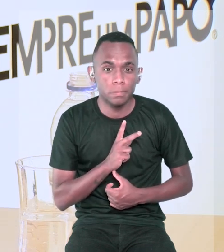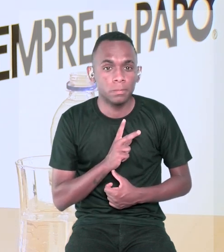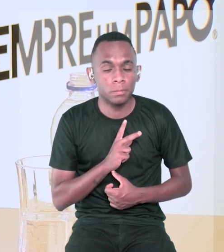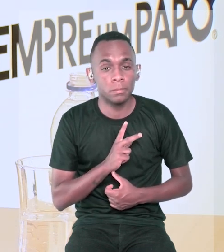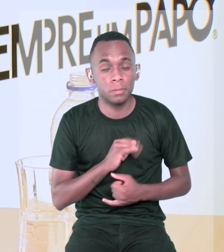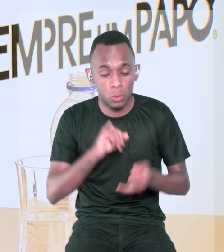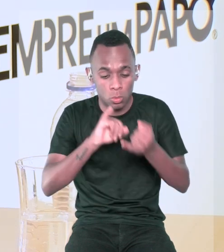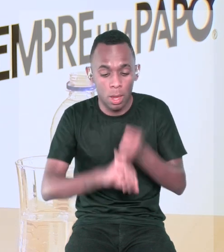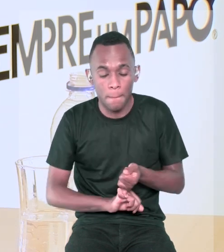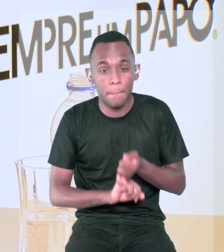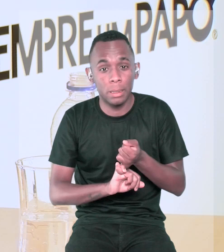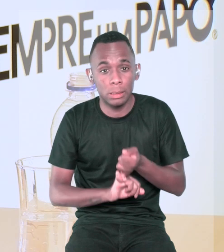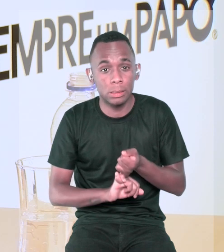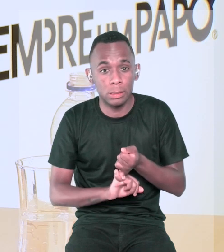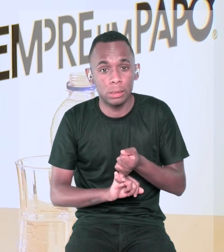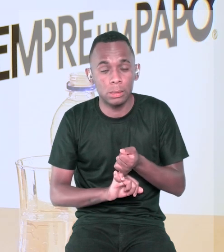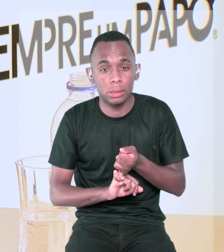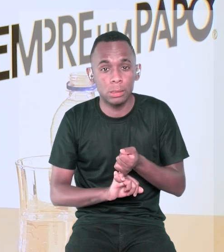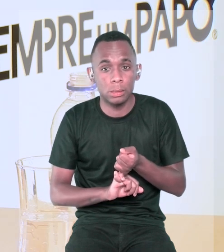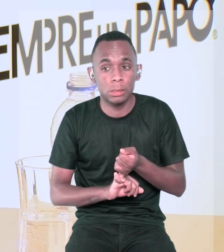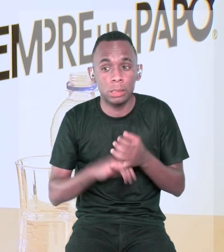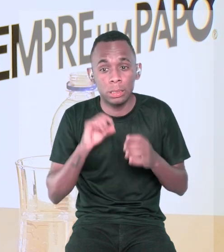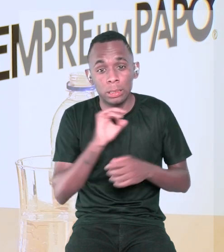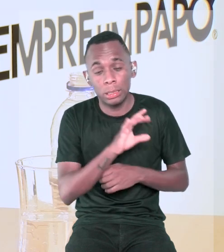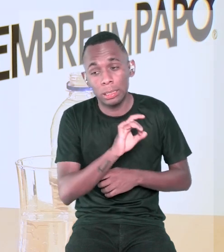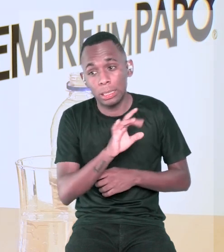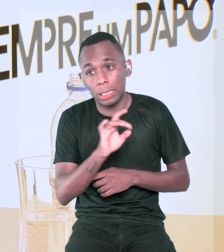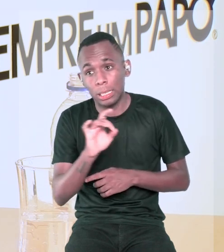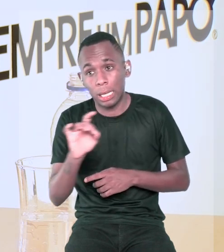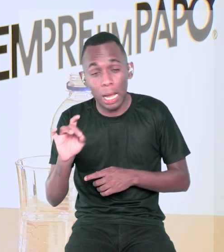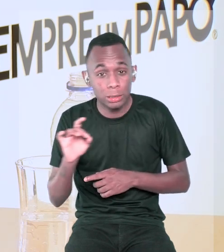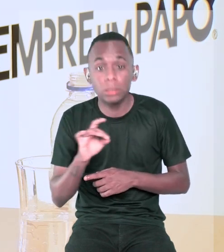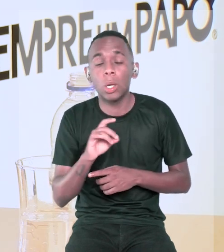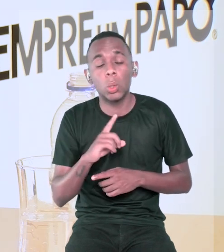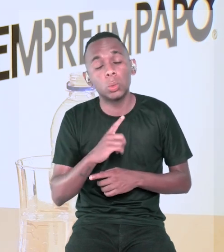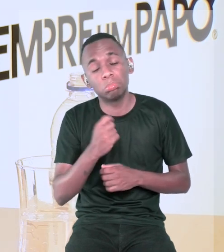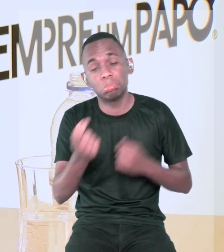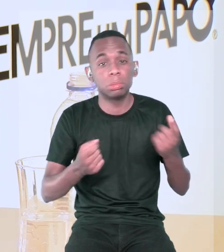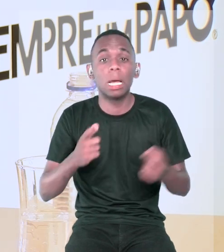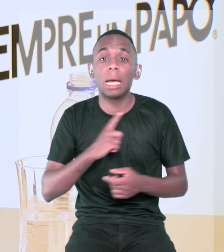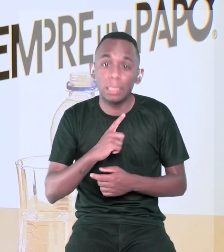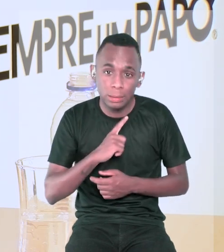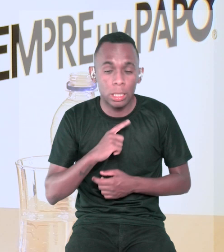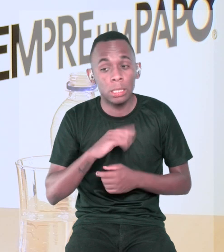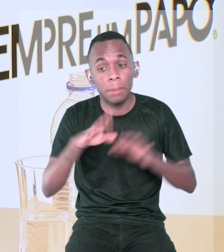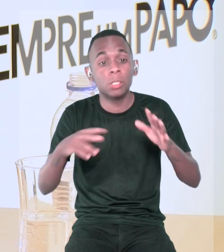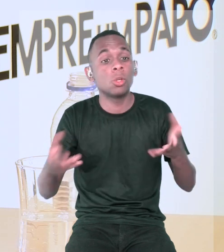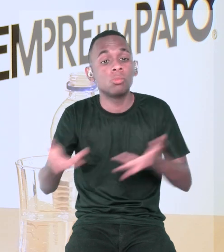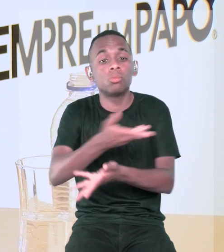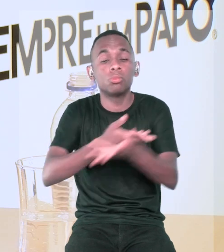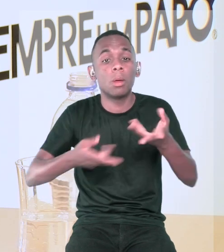Intimamente, os amantes encontram essa singularidade de cada um e que talvez só mesmo